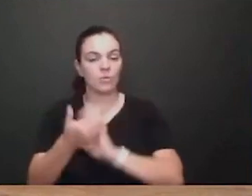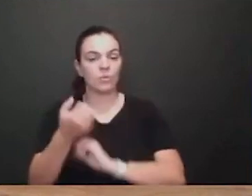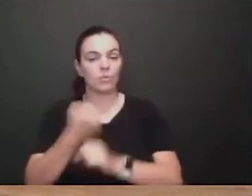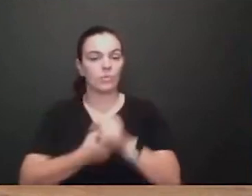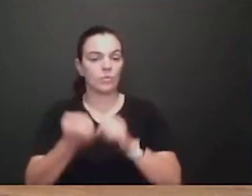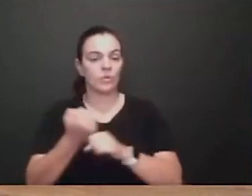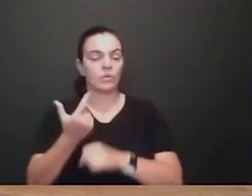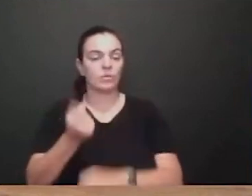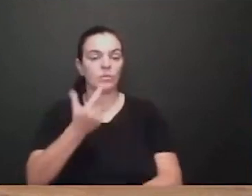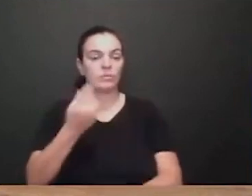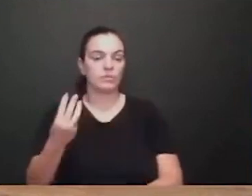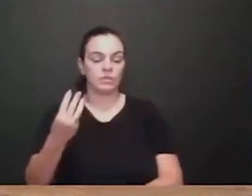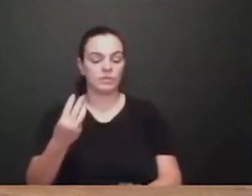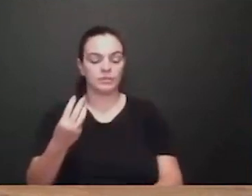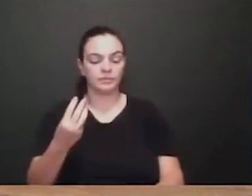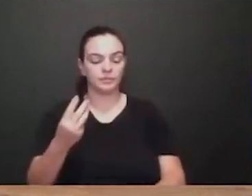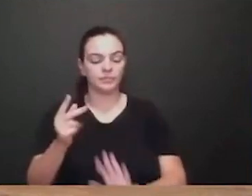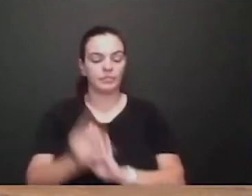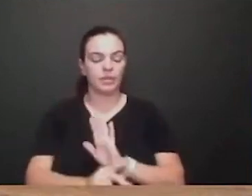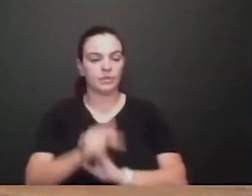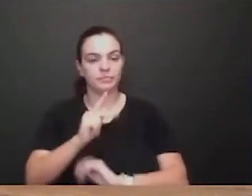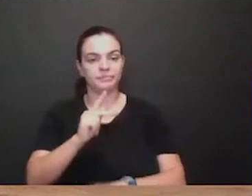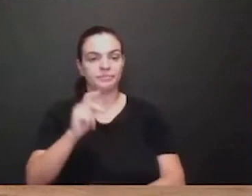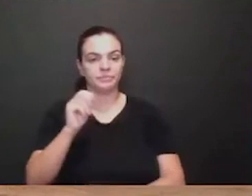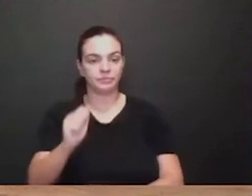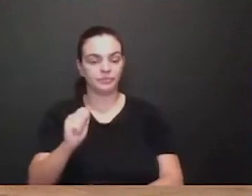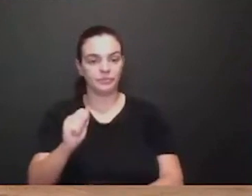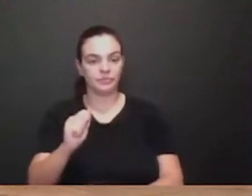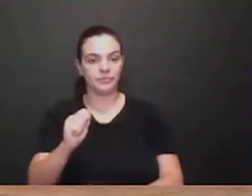ele se finaliza no final do primeiro ano